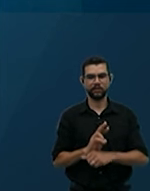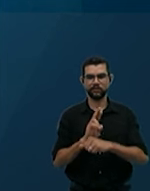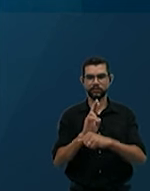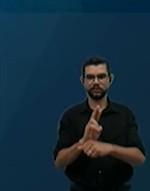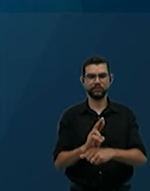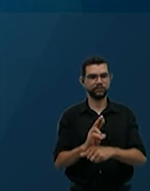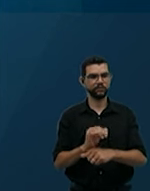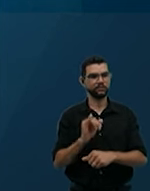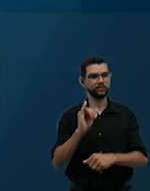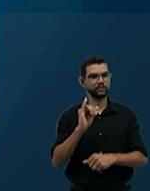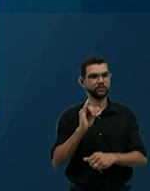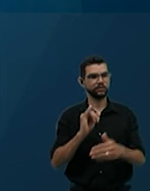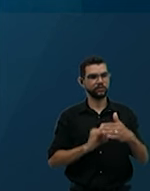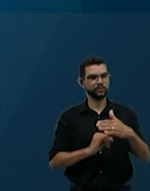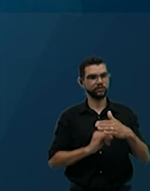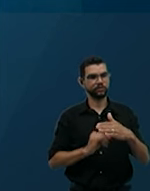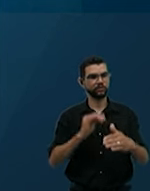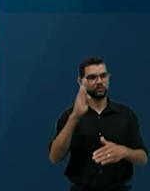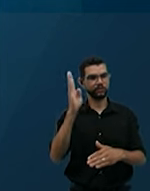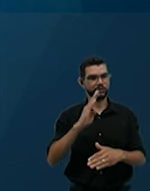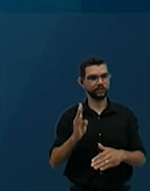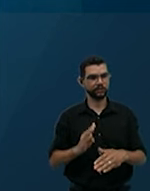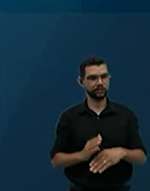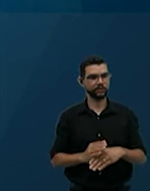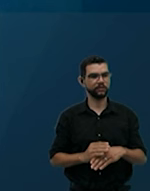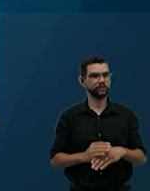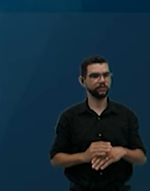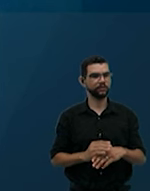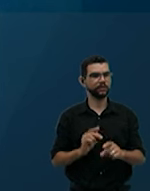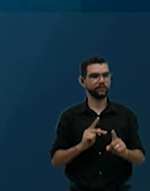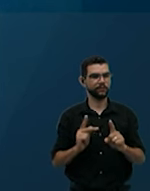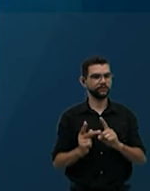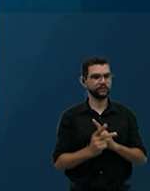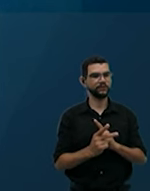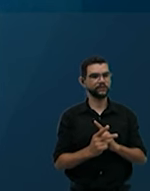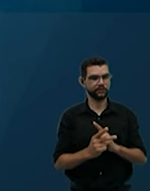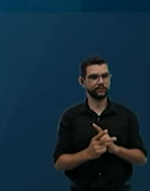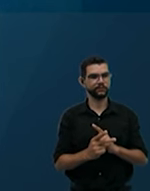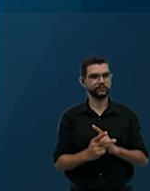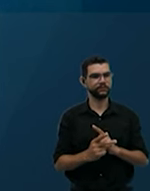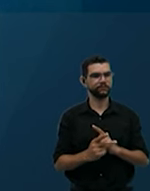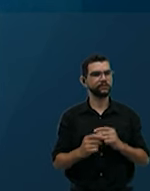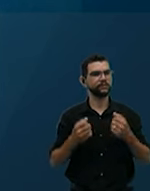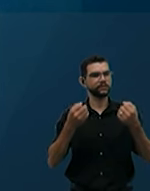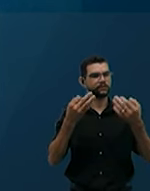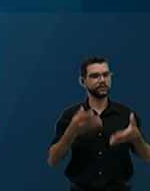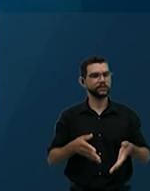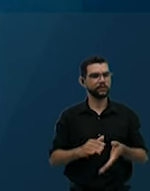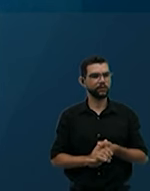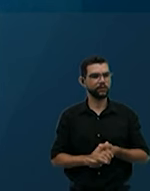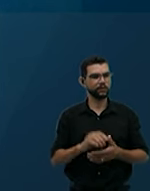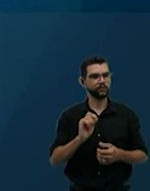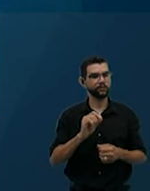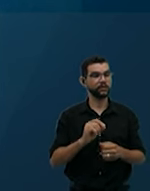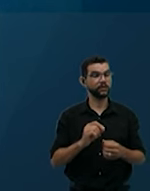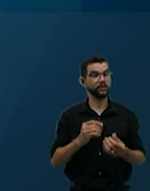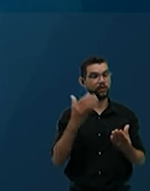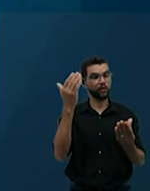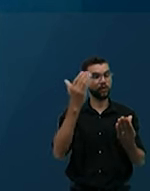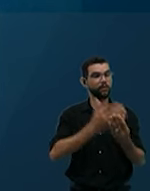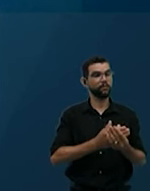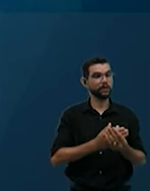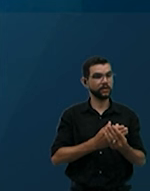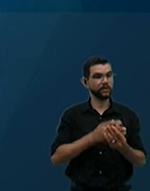algumas ponderações sobre as consequências práticas desse julgamento, principalmente